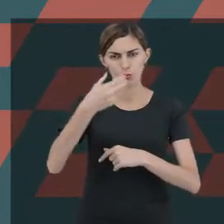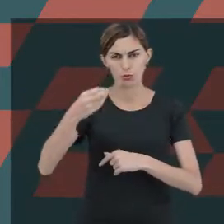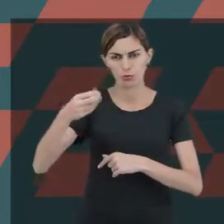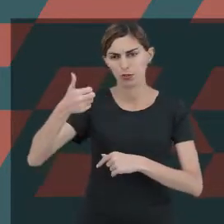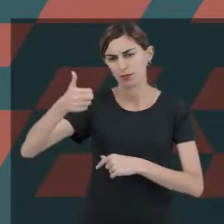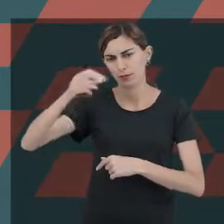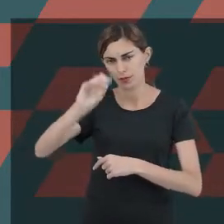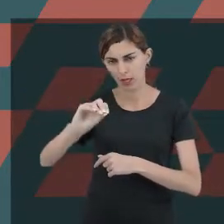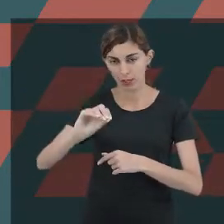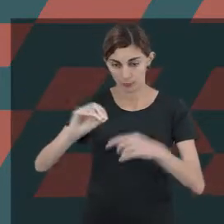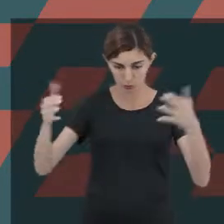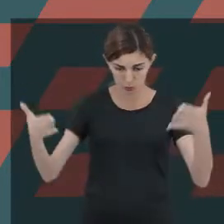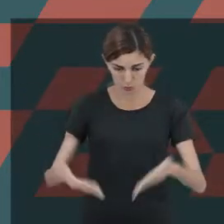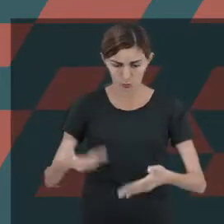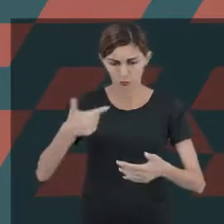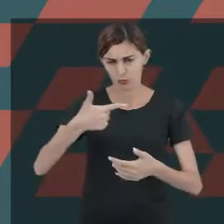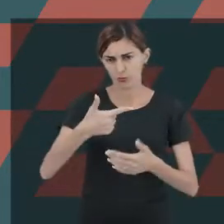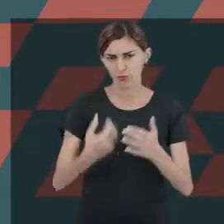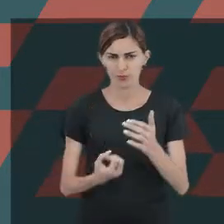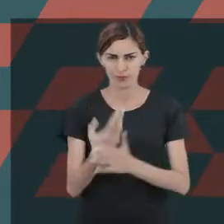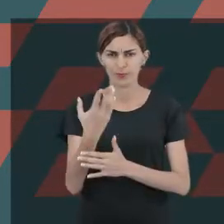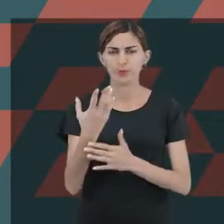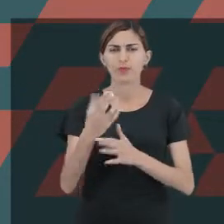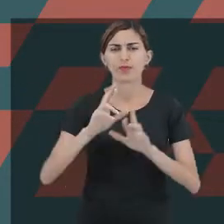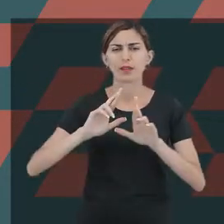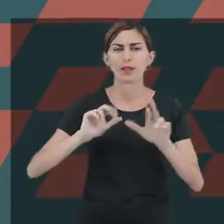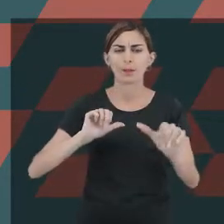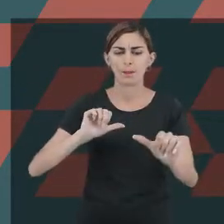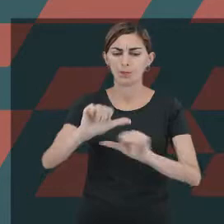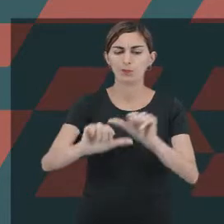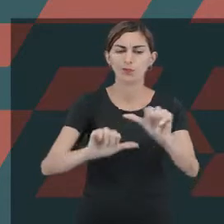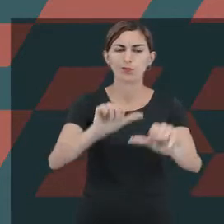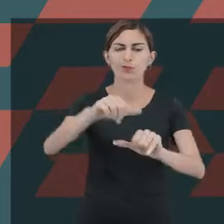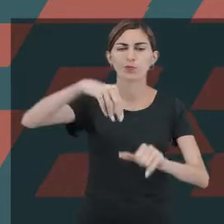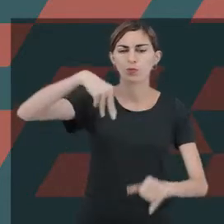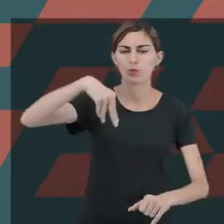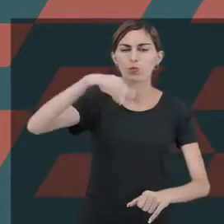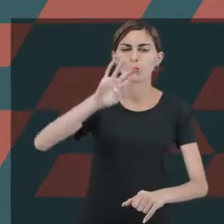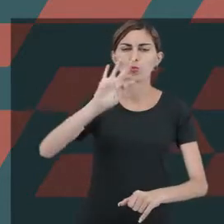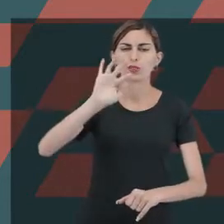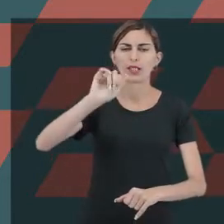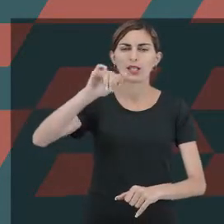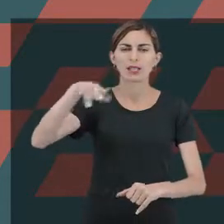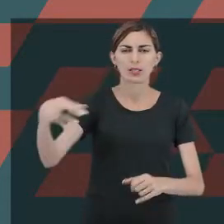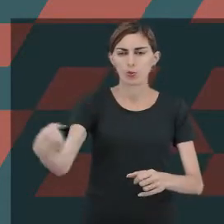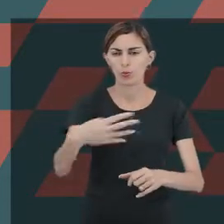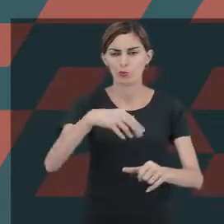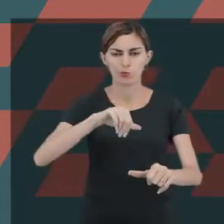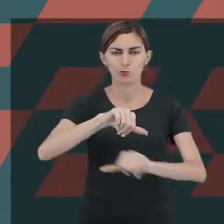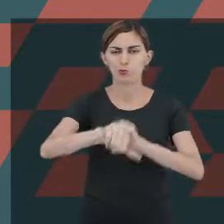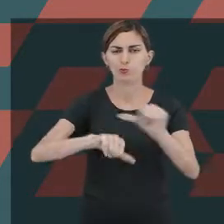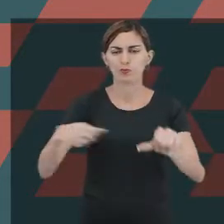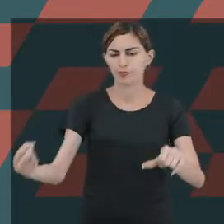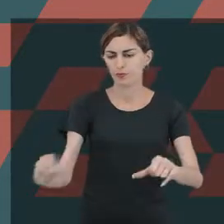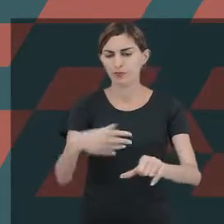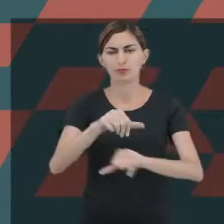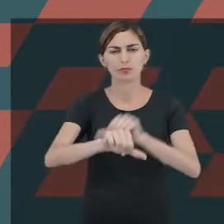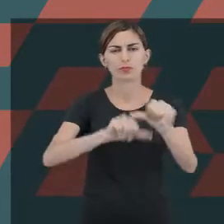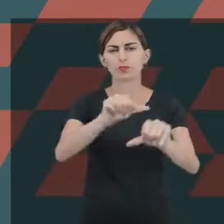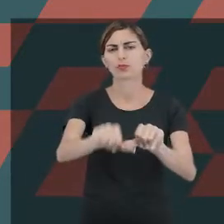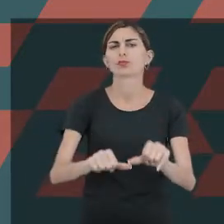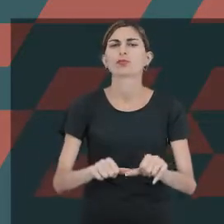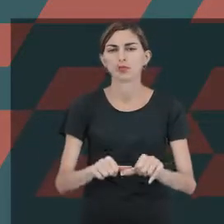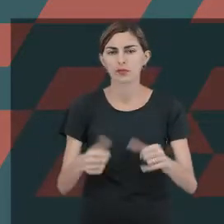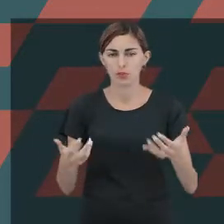que tem essa mutação, o vírus anterior ele era capaz de causar uma malformação, mas muito pouco frequente, enquanto que o